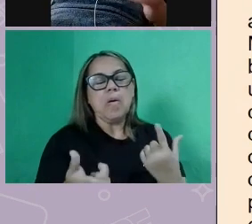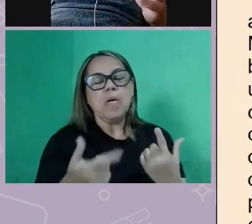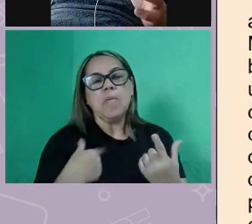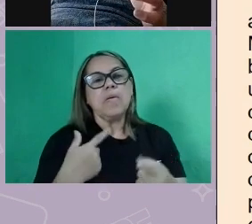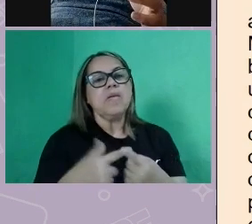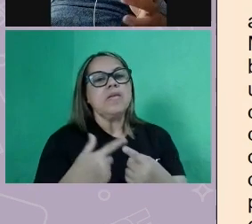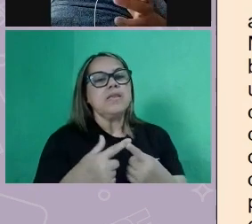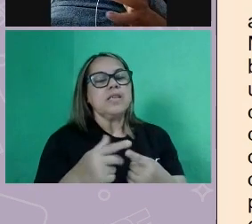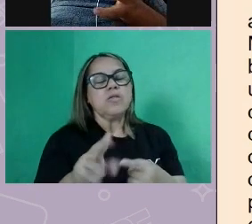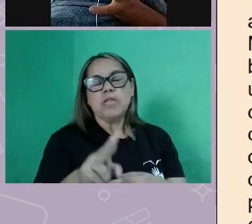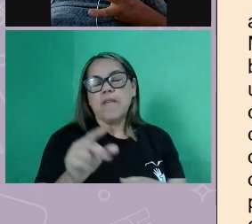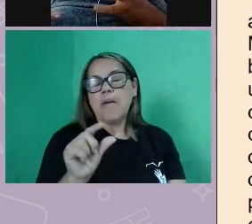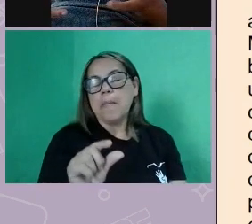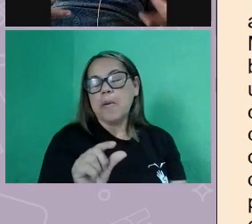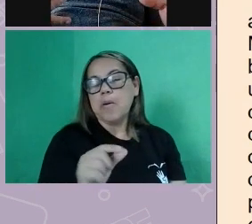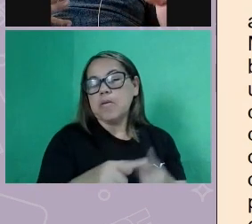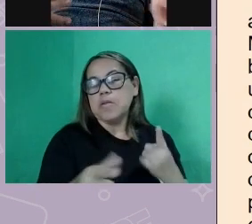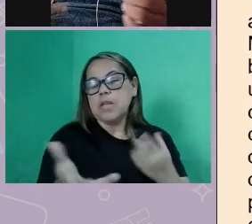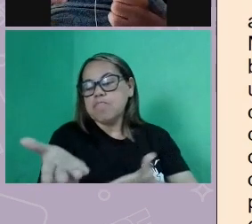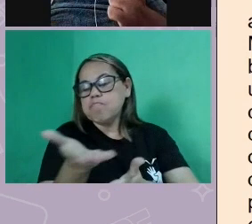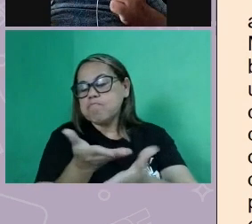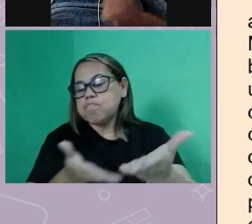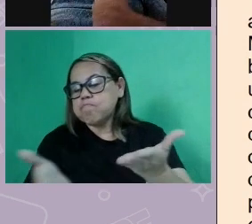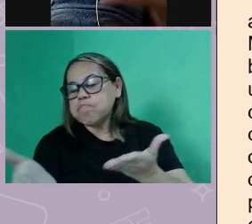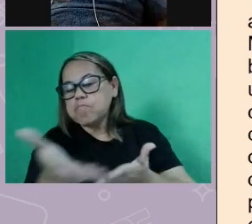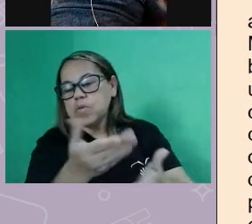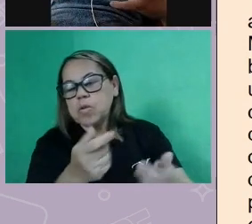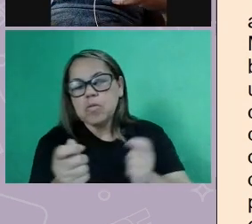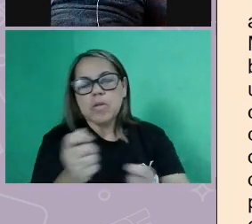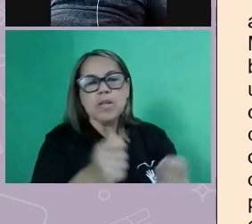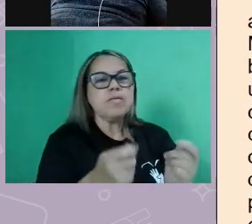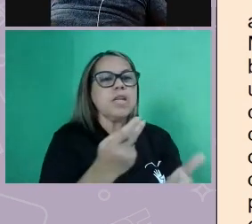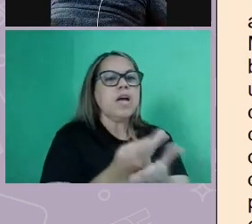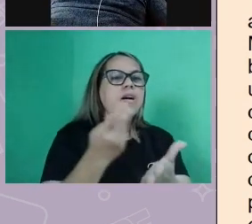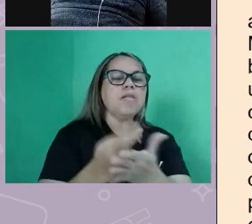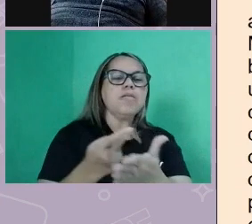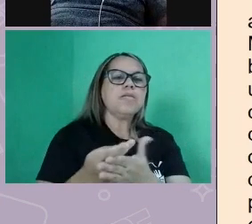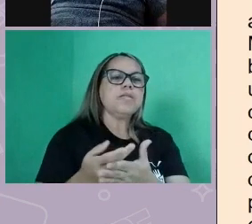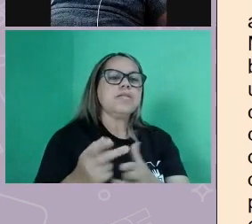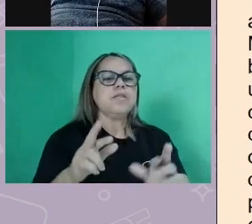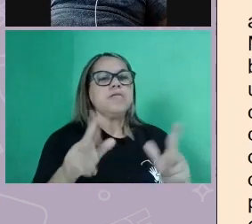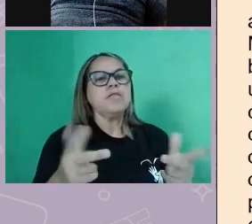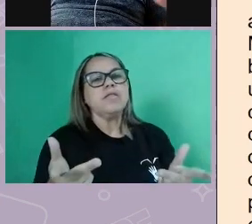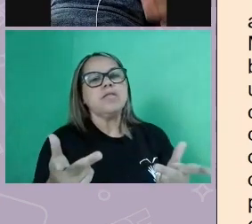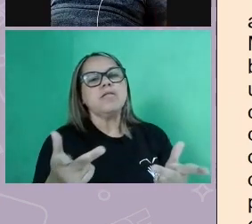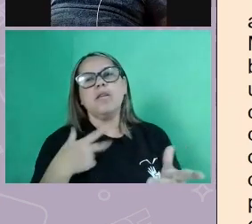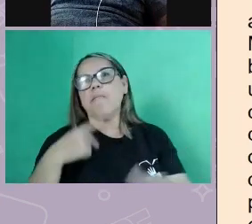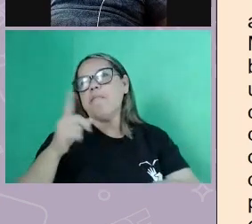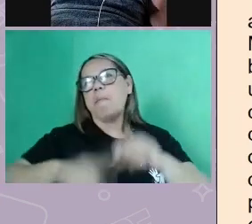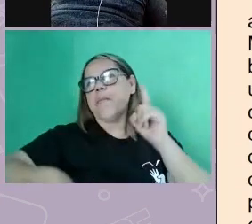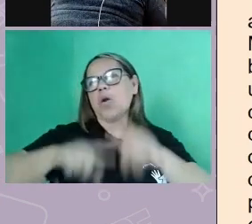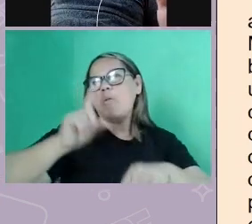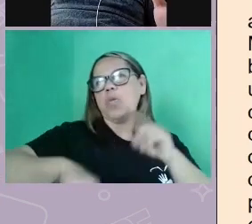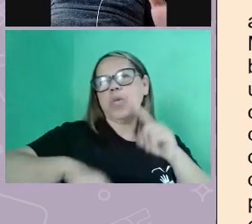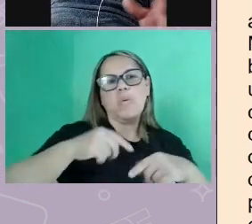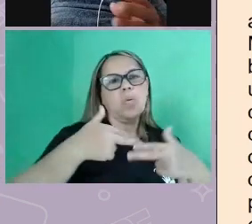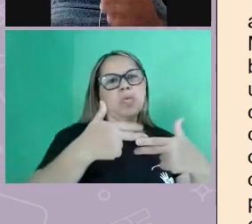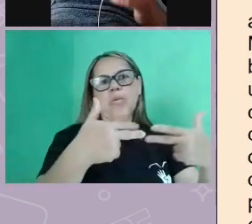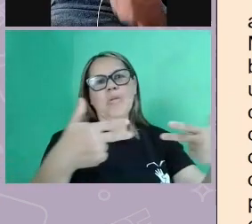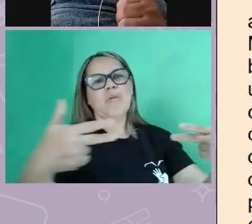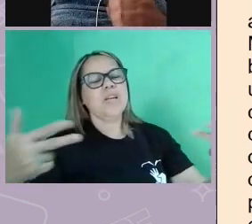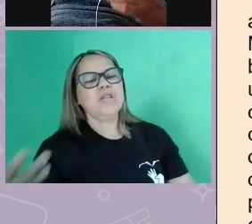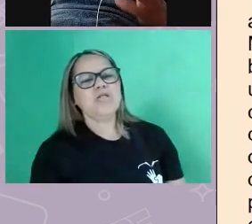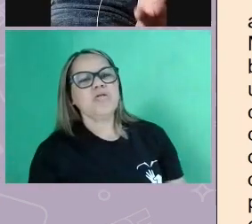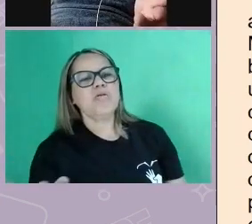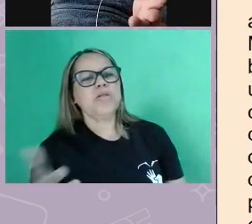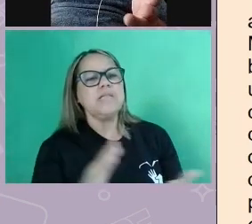pouca moeda e as trocas comerciais que passeiam muitas vezes por uma troca direta de produtos de artigos enfim se